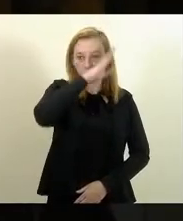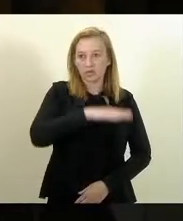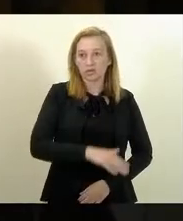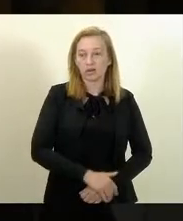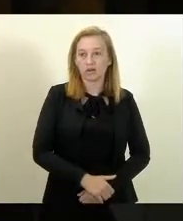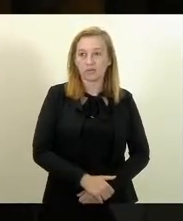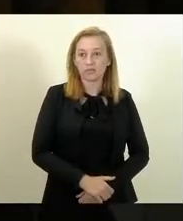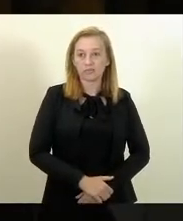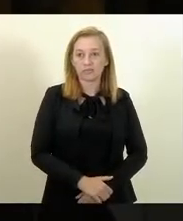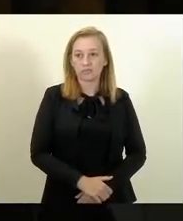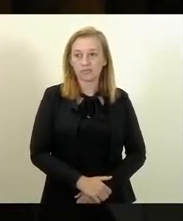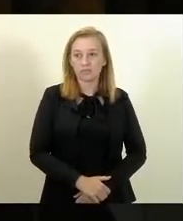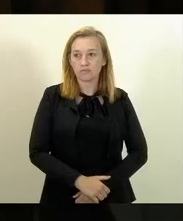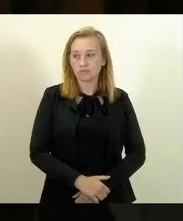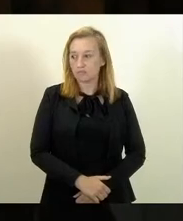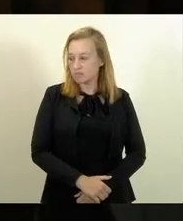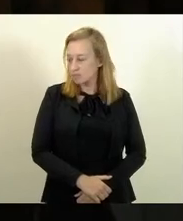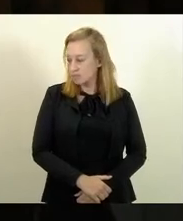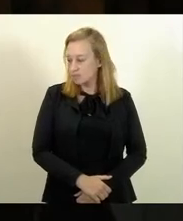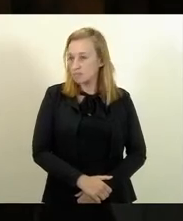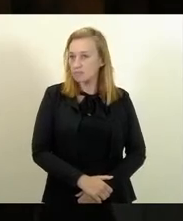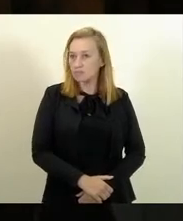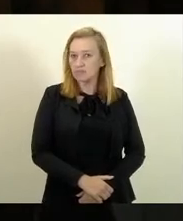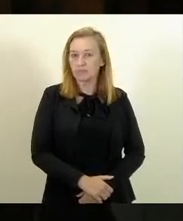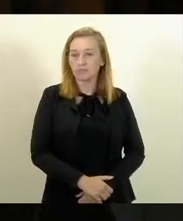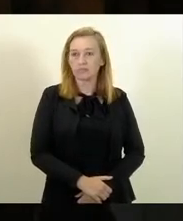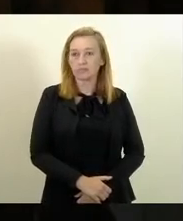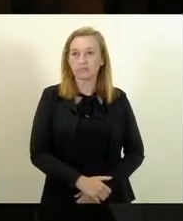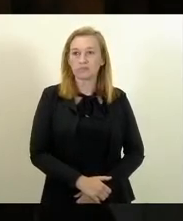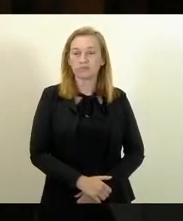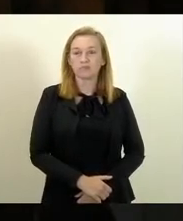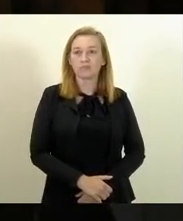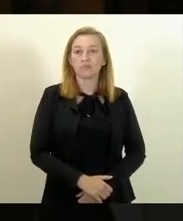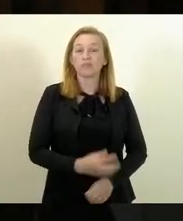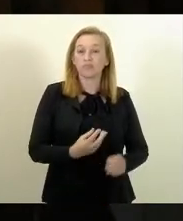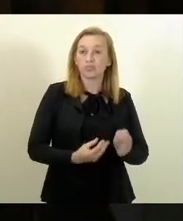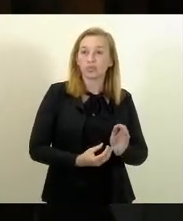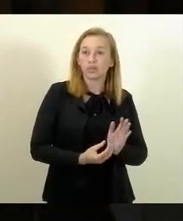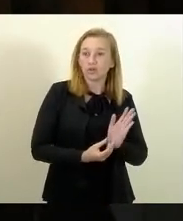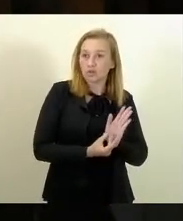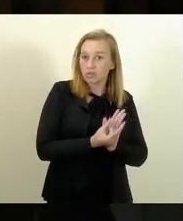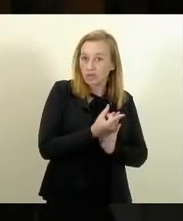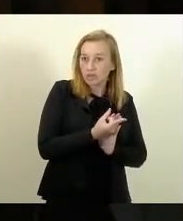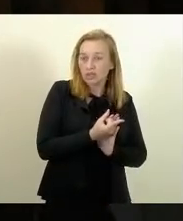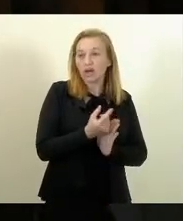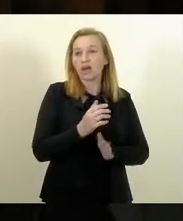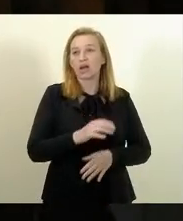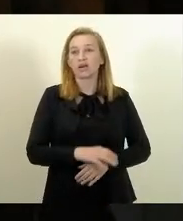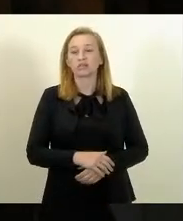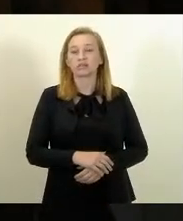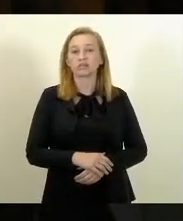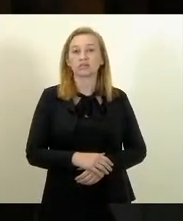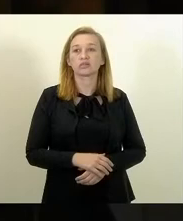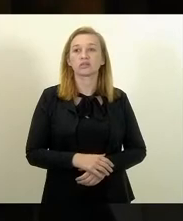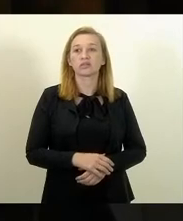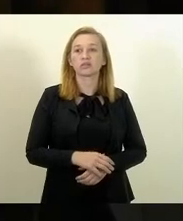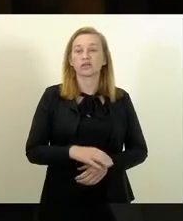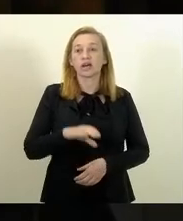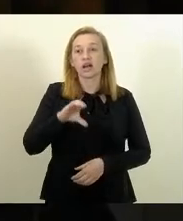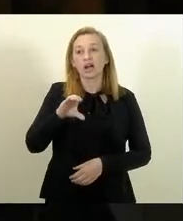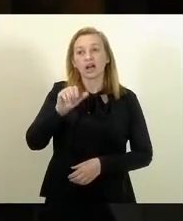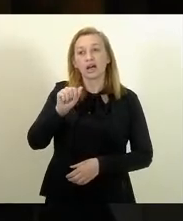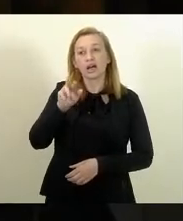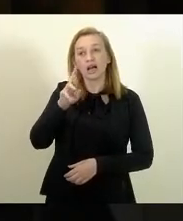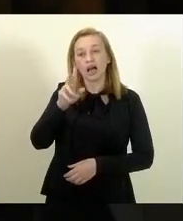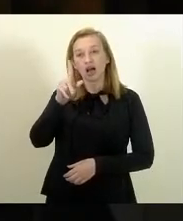gordura, gorduras orçamentárias, gorduras de cargos comissionados, as